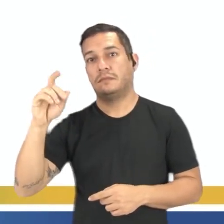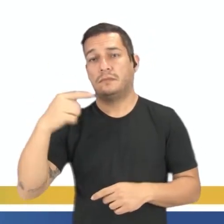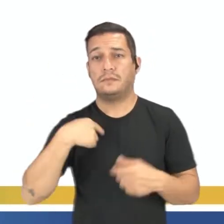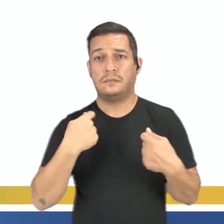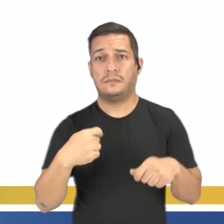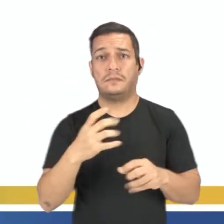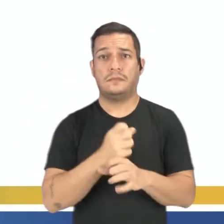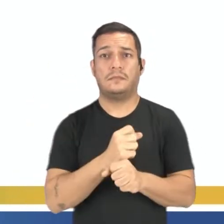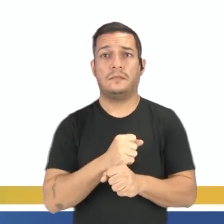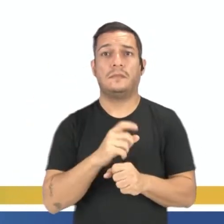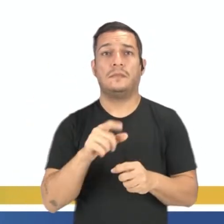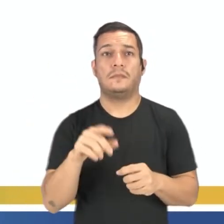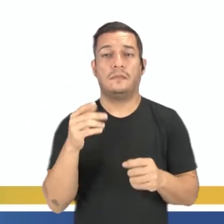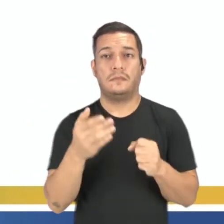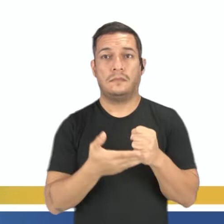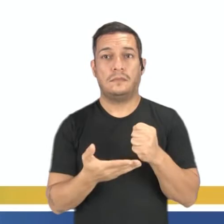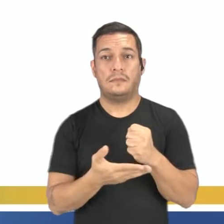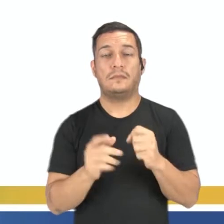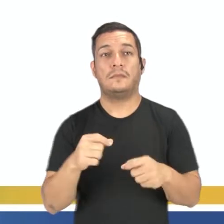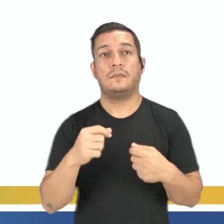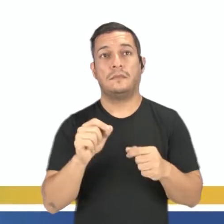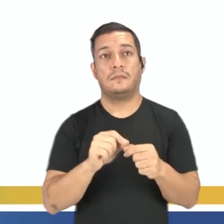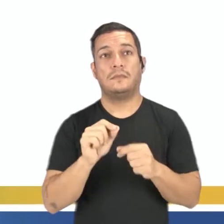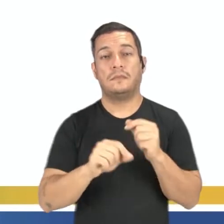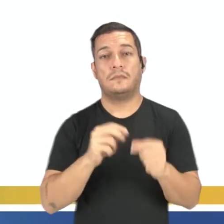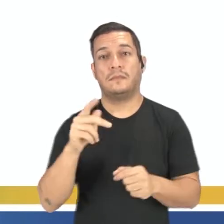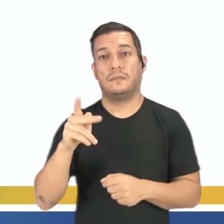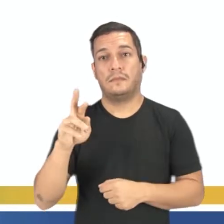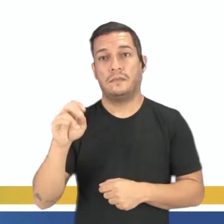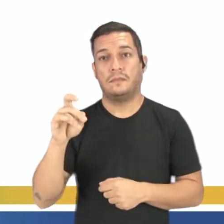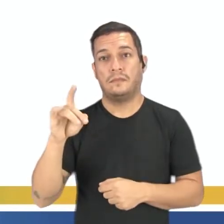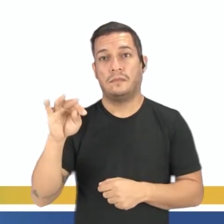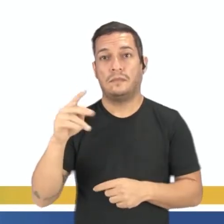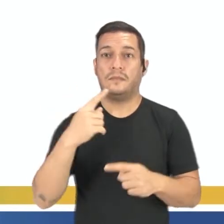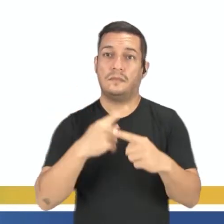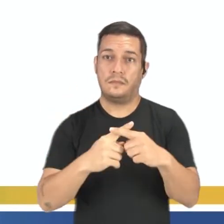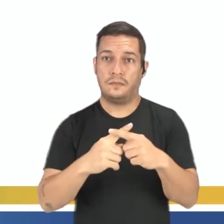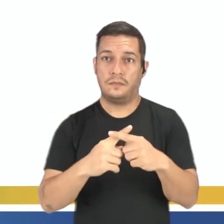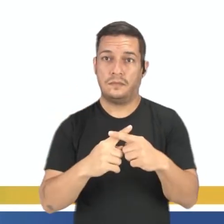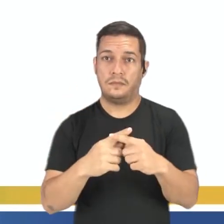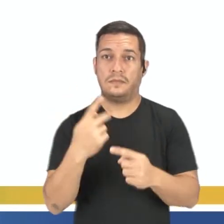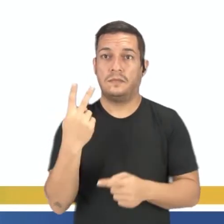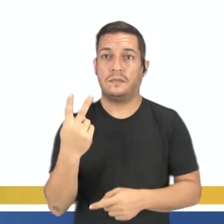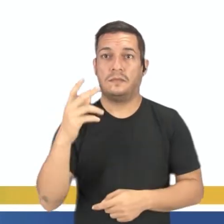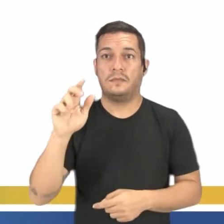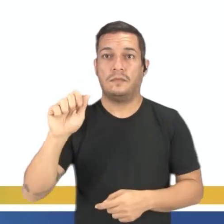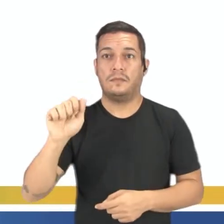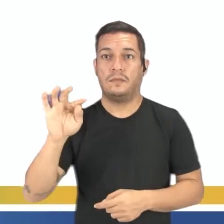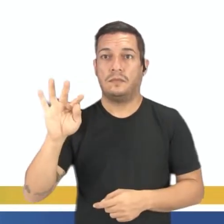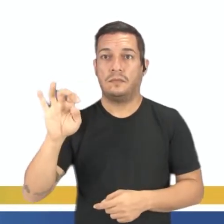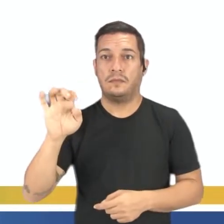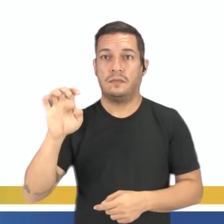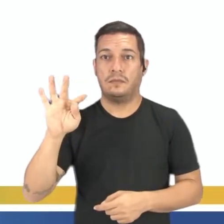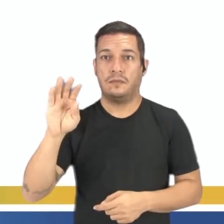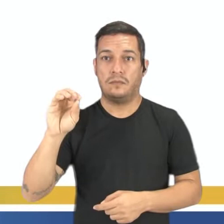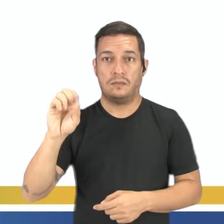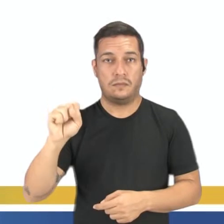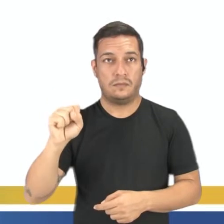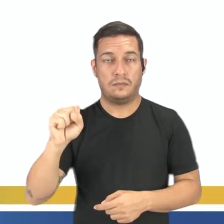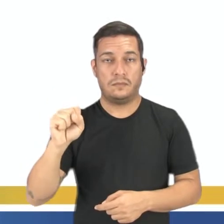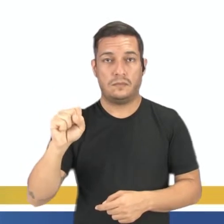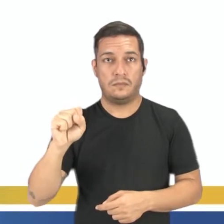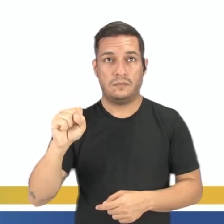precisar calcular a sua área, basta eu fazer o produto, ou seja, a multiplicação dos dois catetos, a multiplicação dos dois